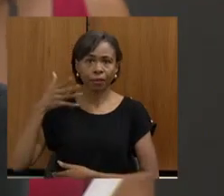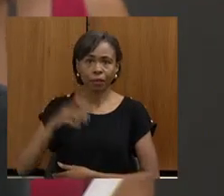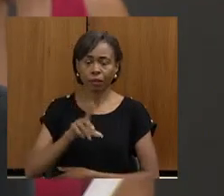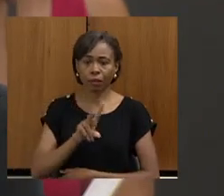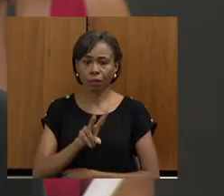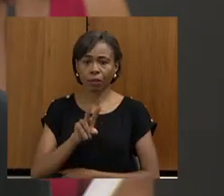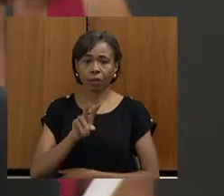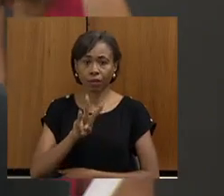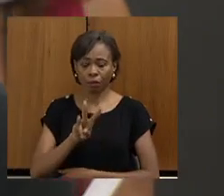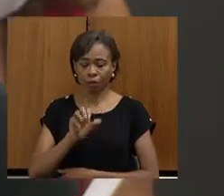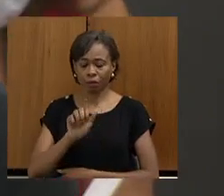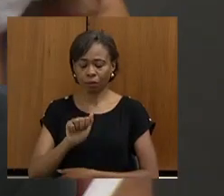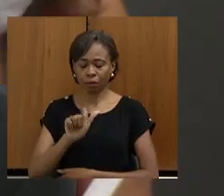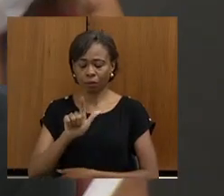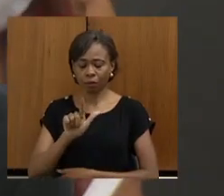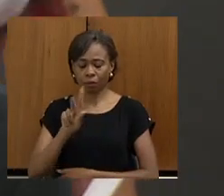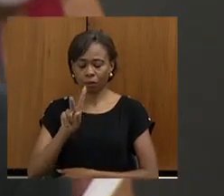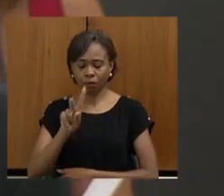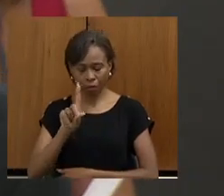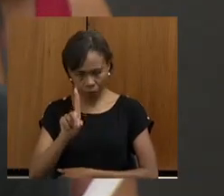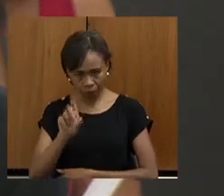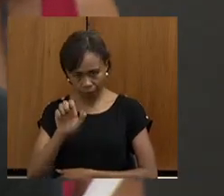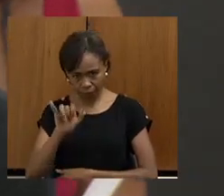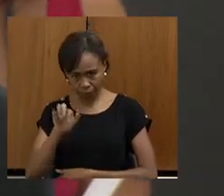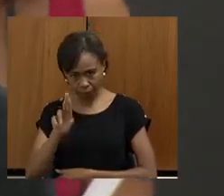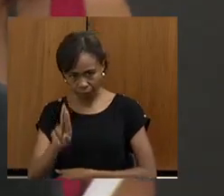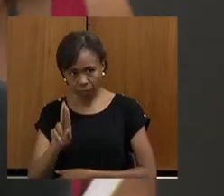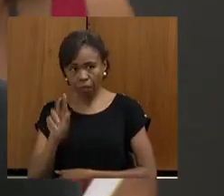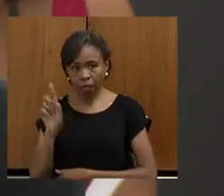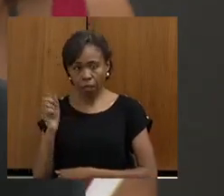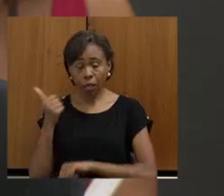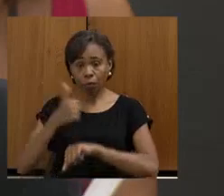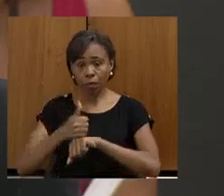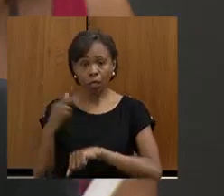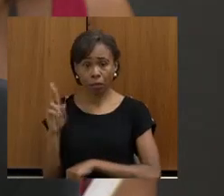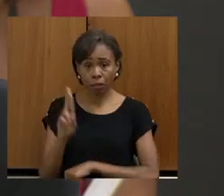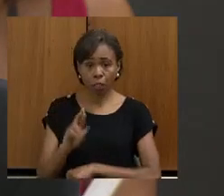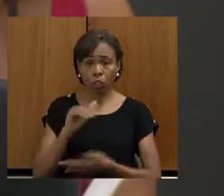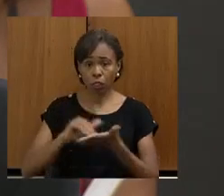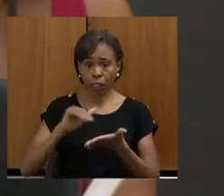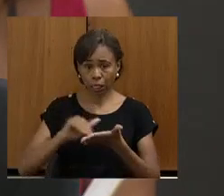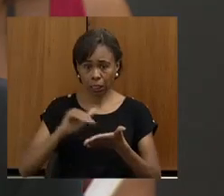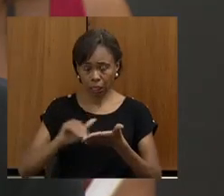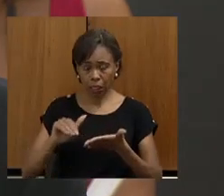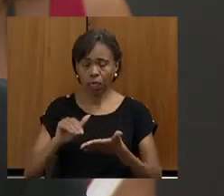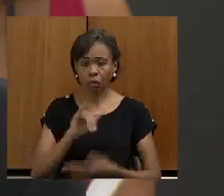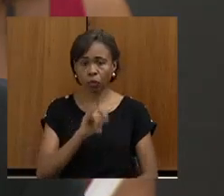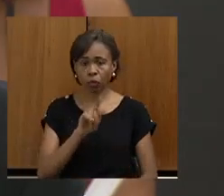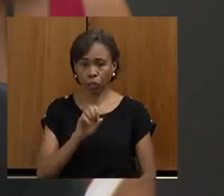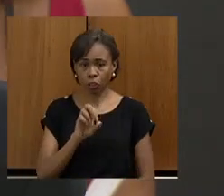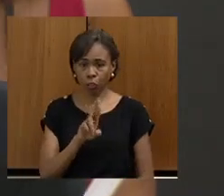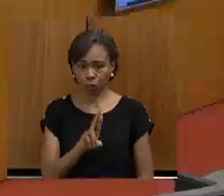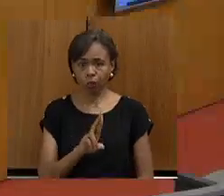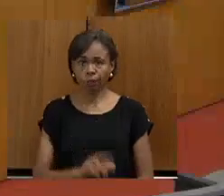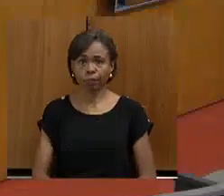Valdeir Clementino dos Santos, representando o secretário de Educação, Igor Alvaringa.